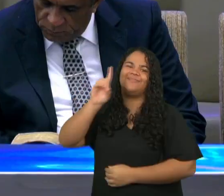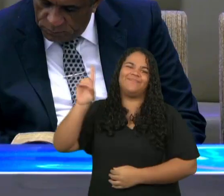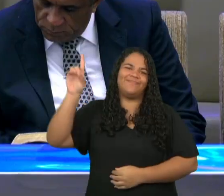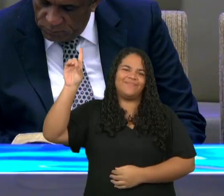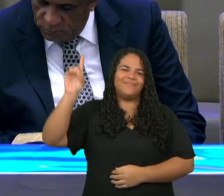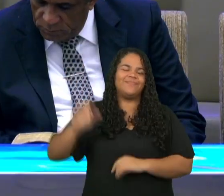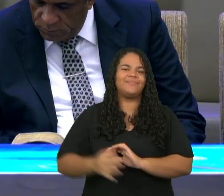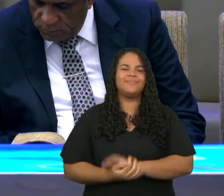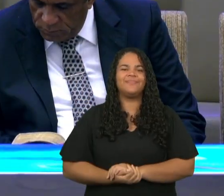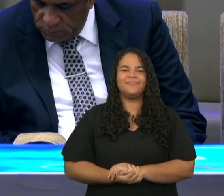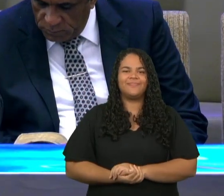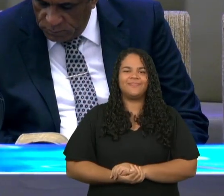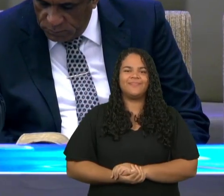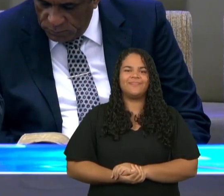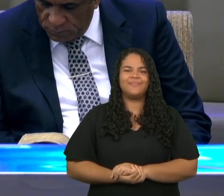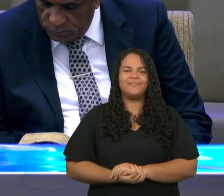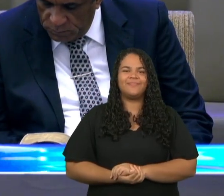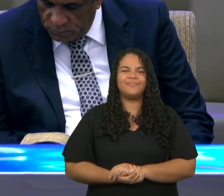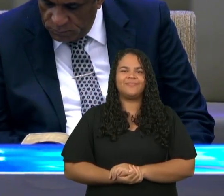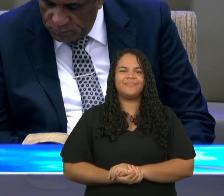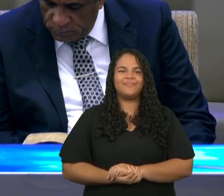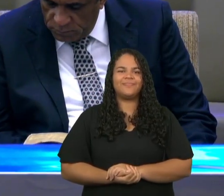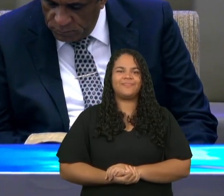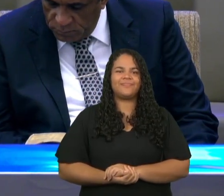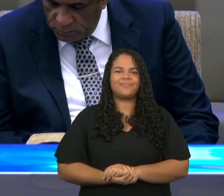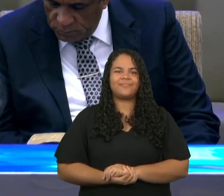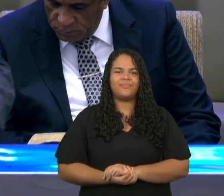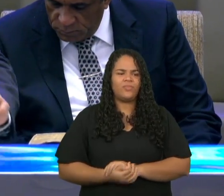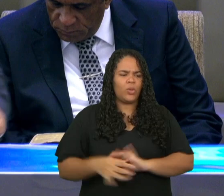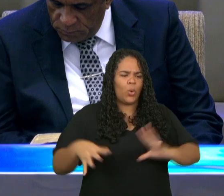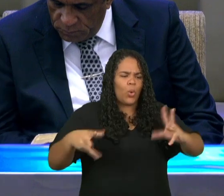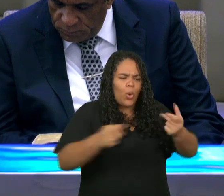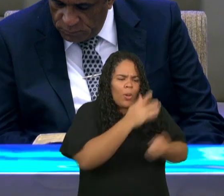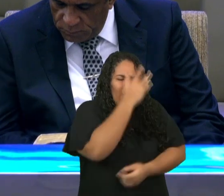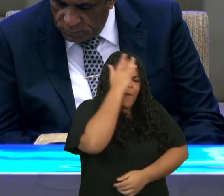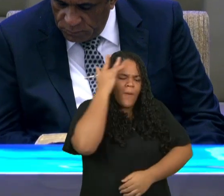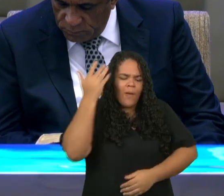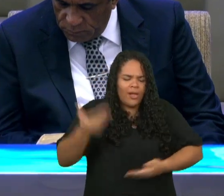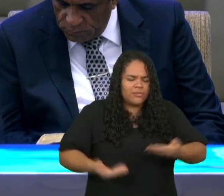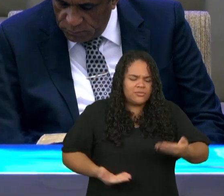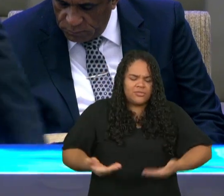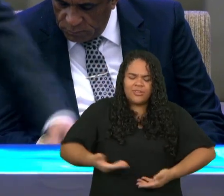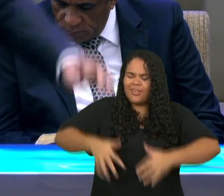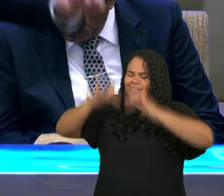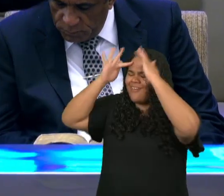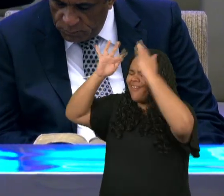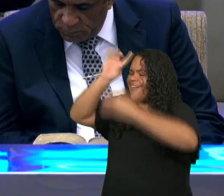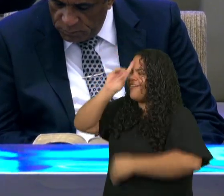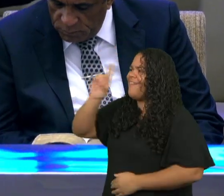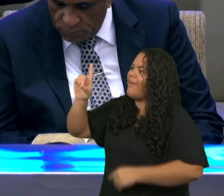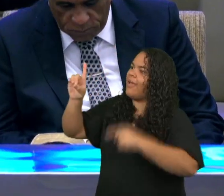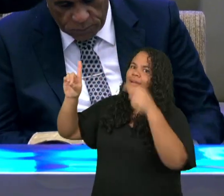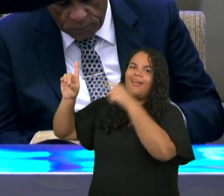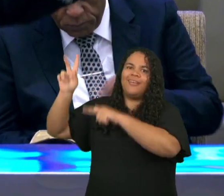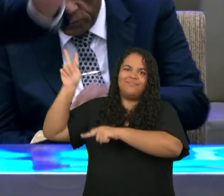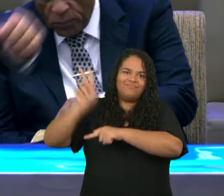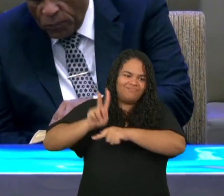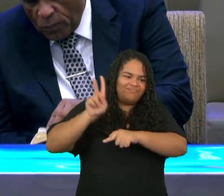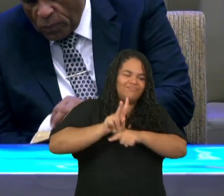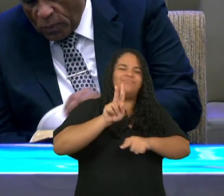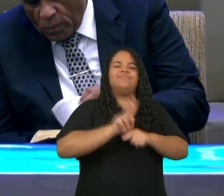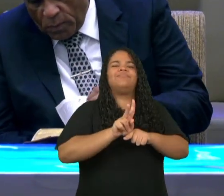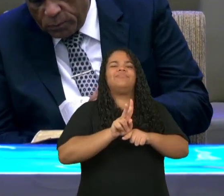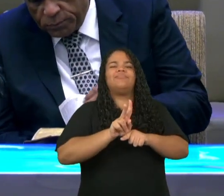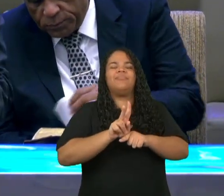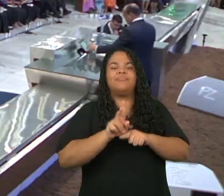O Senhor preserva os fiéis, mas aos arrogantes dá o que merecem. Salmo 97,